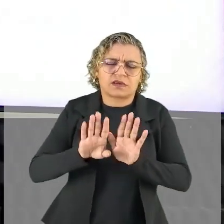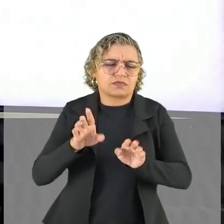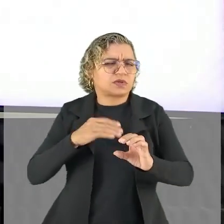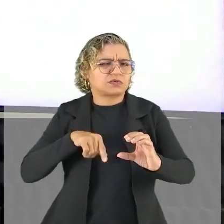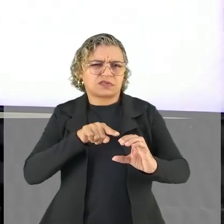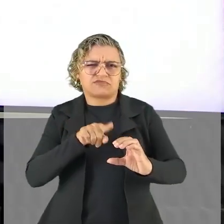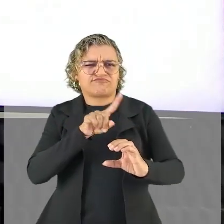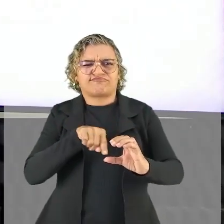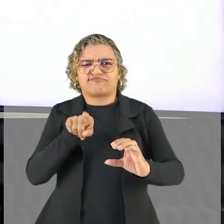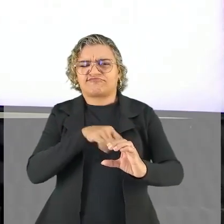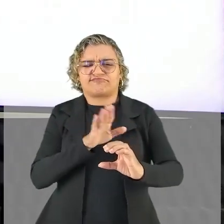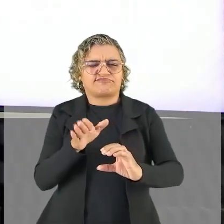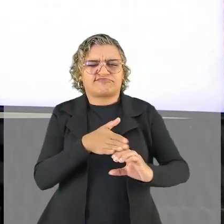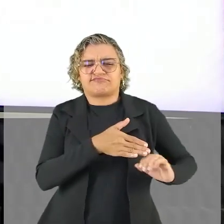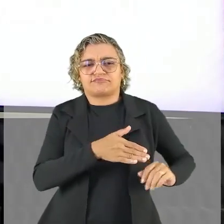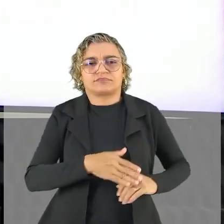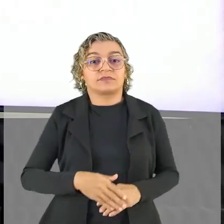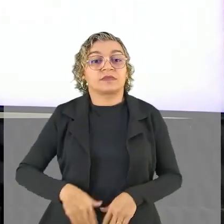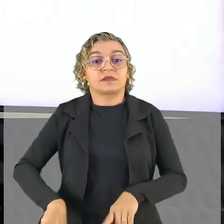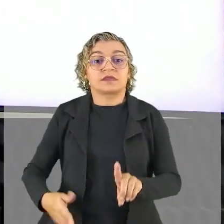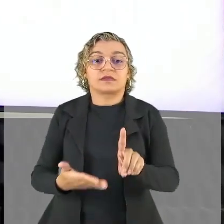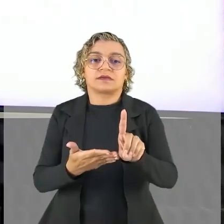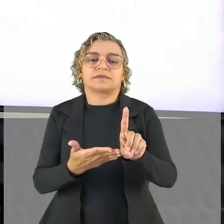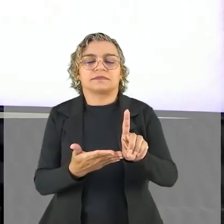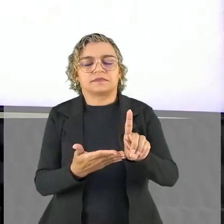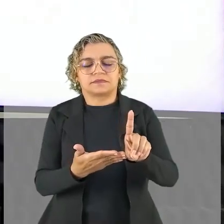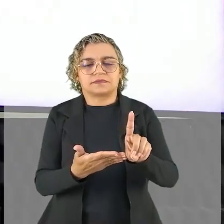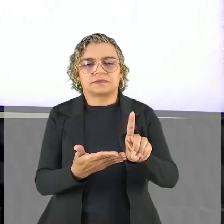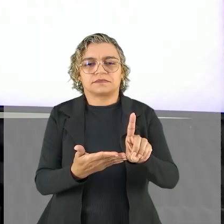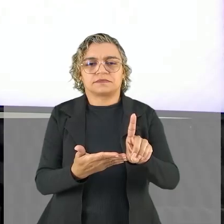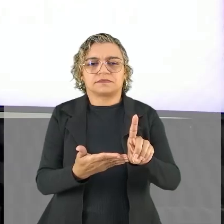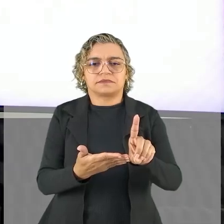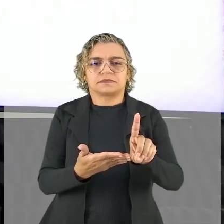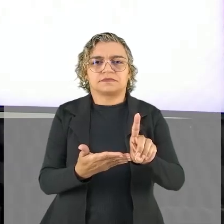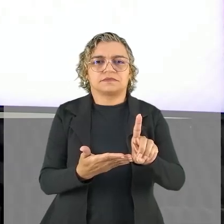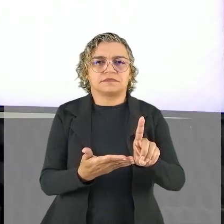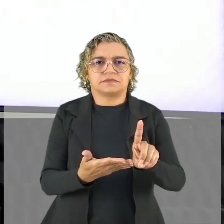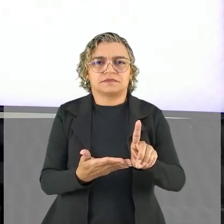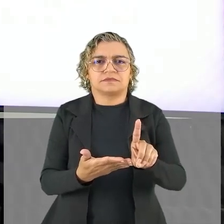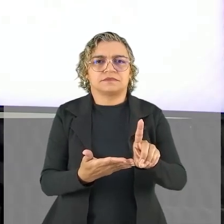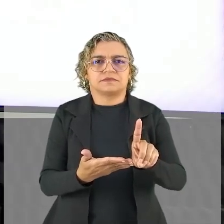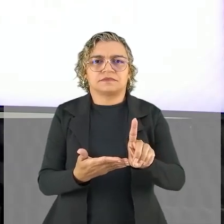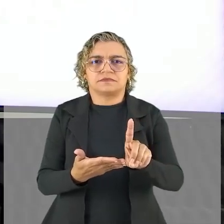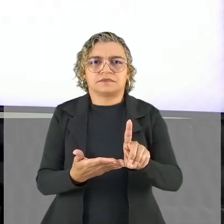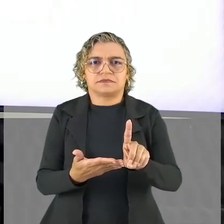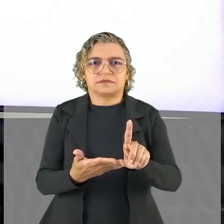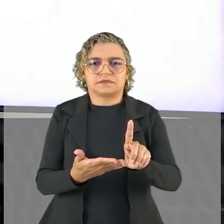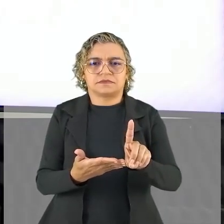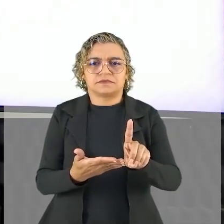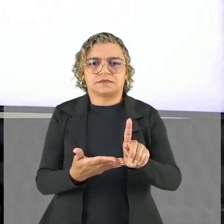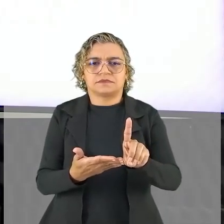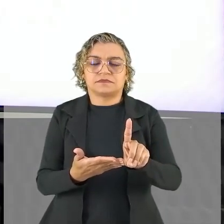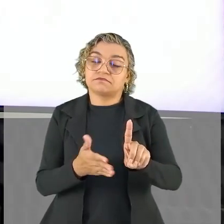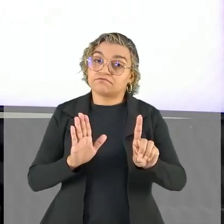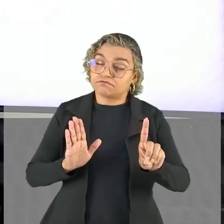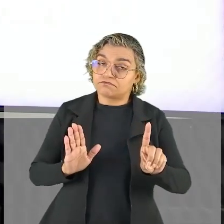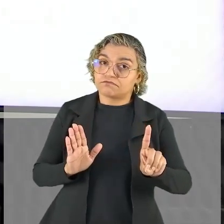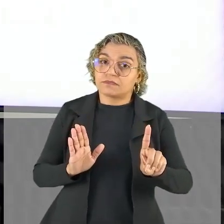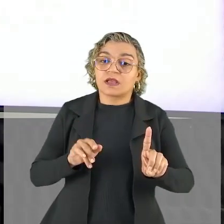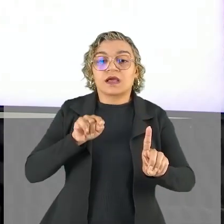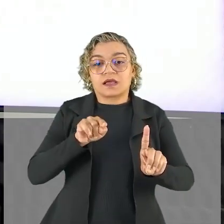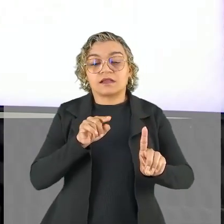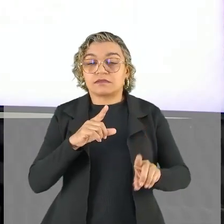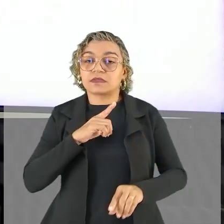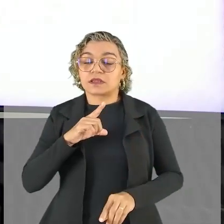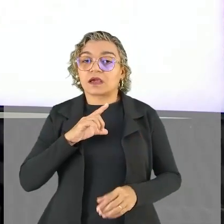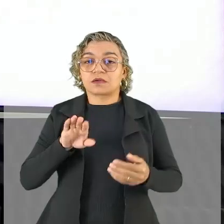C. Vamos à alternativa D. Separação entre teologia e fundamentalismo religioso. Bom, eles estão fazendo sim